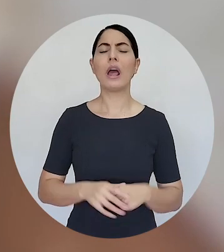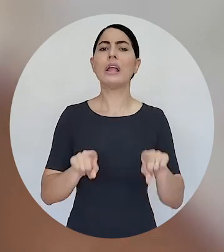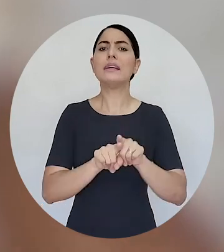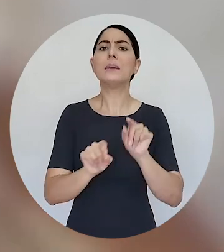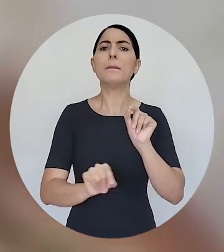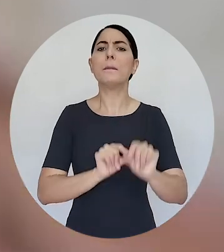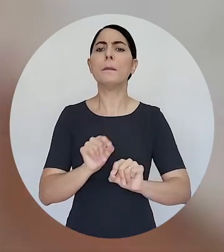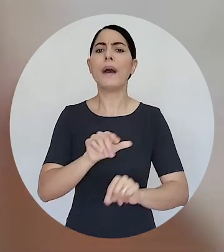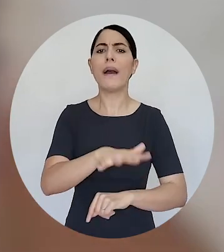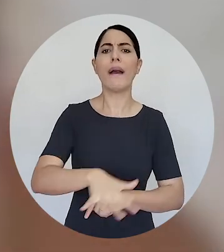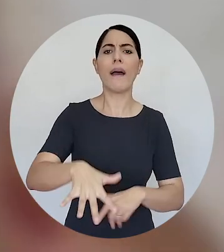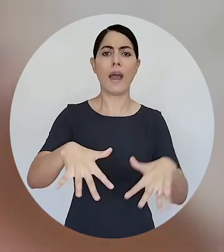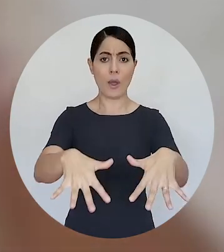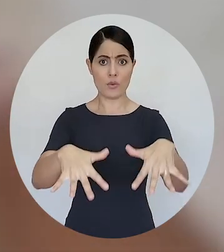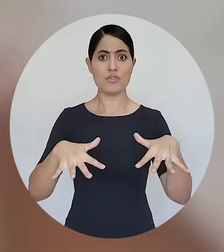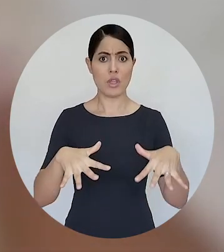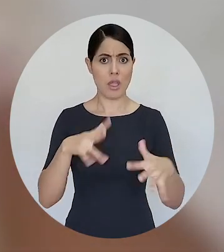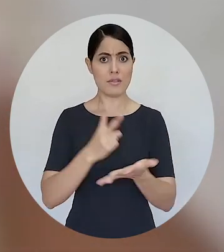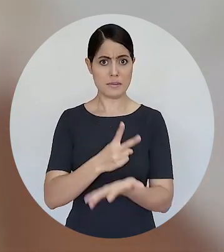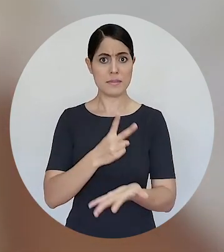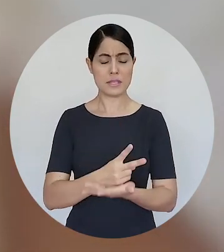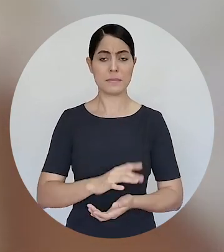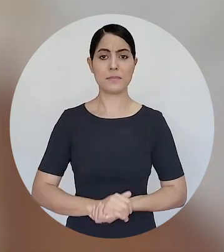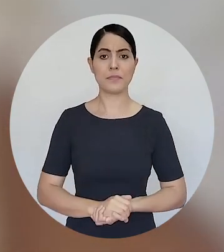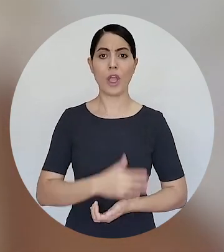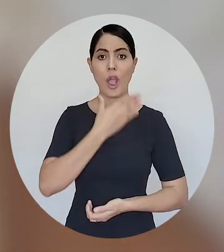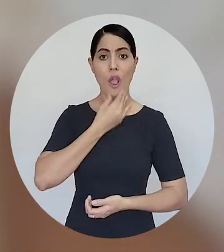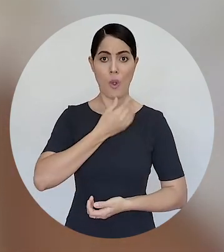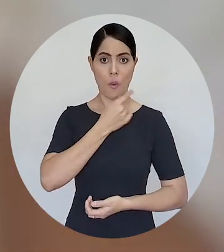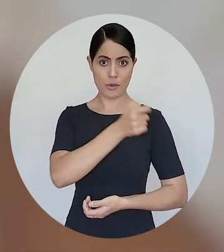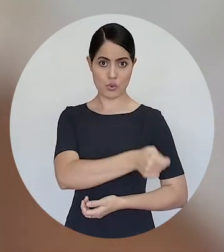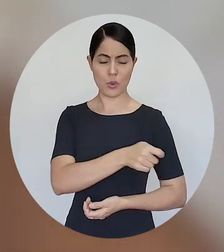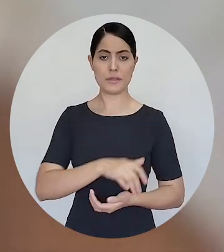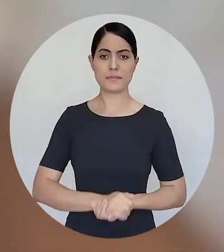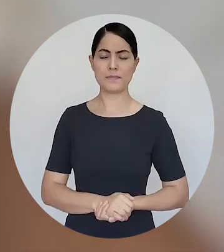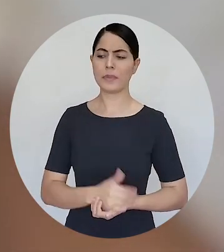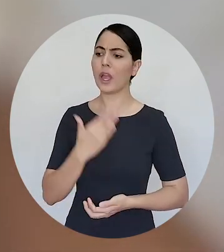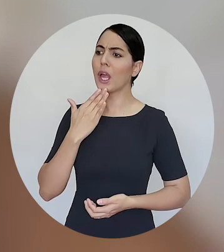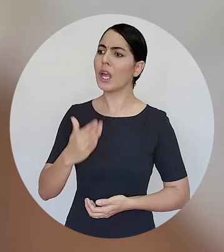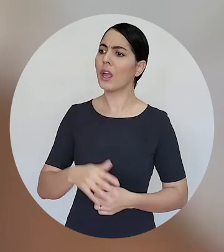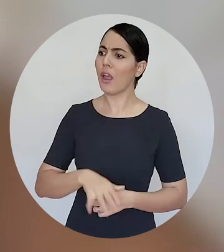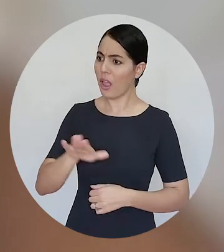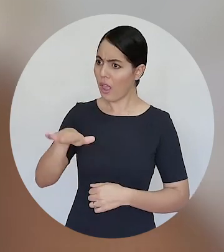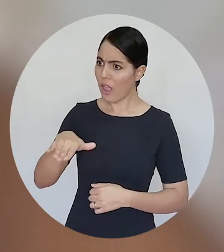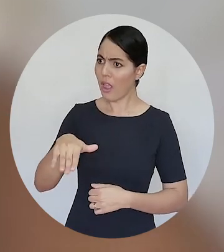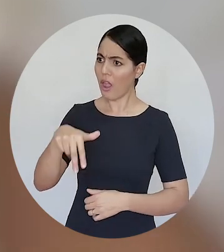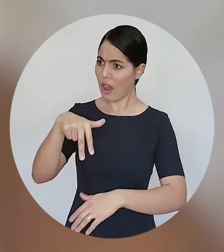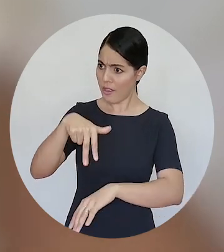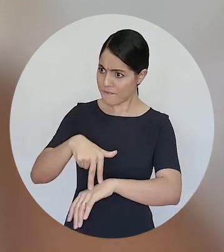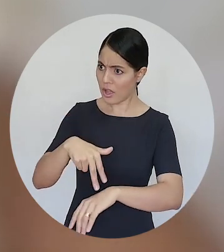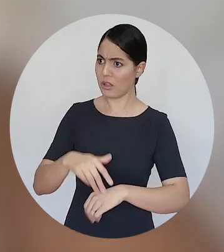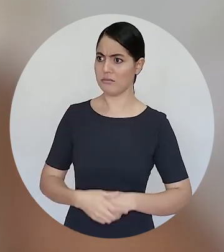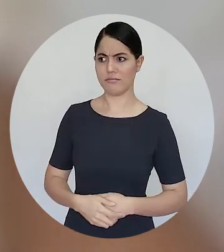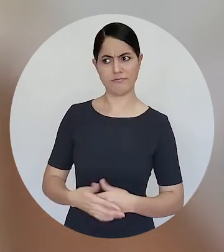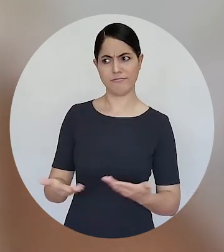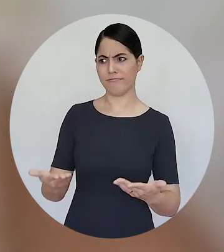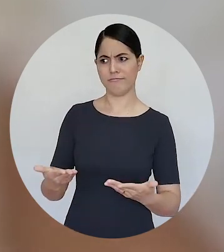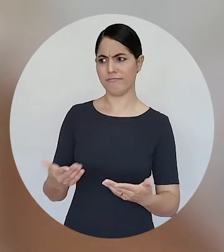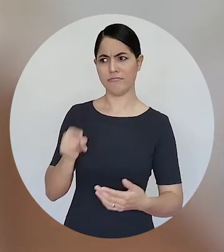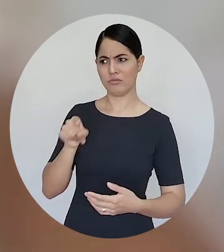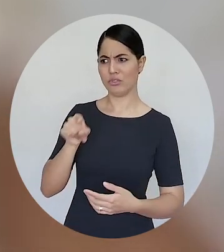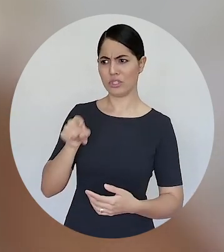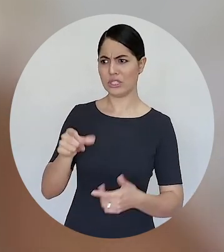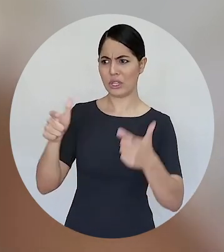em que, também sentada em mesa de audiência, o juiz, naquele momento, me pediu que eu